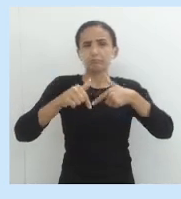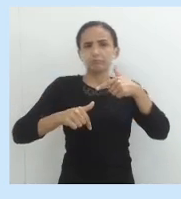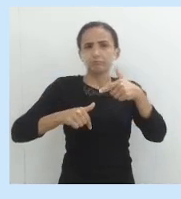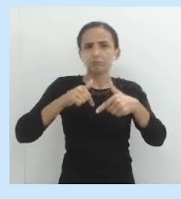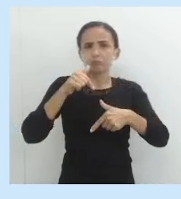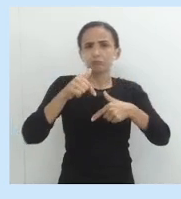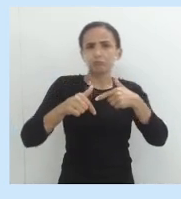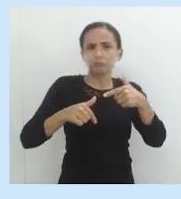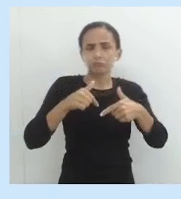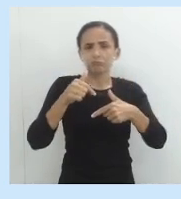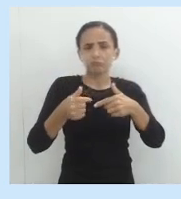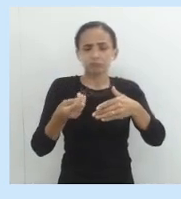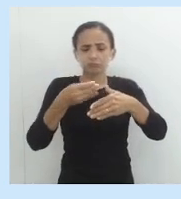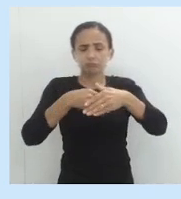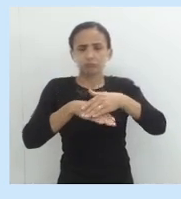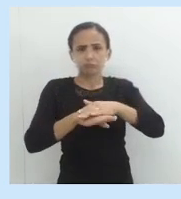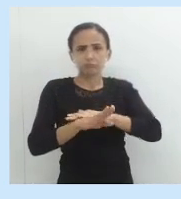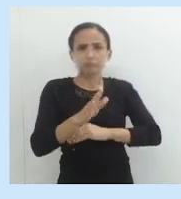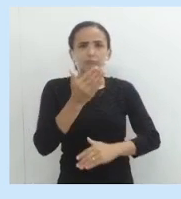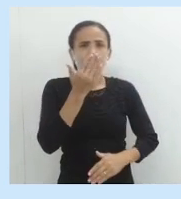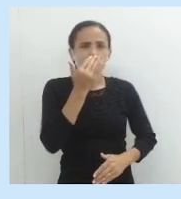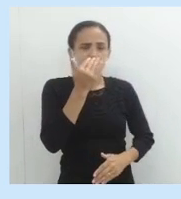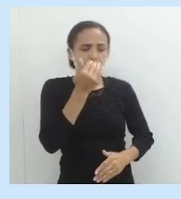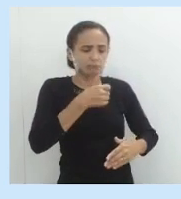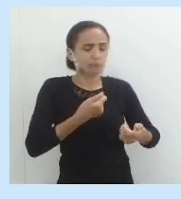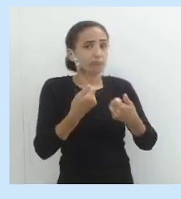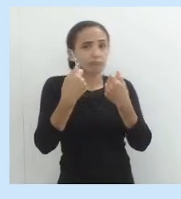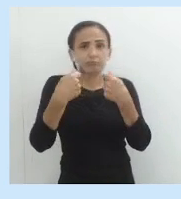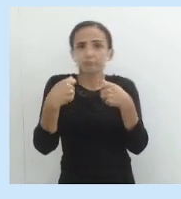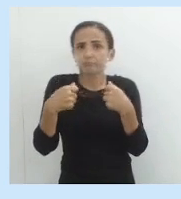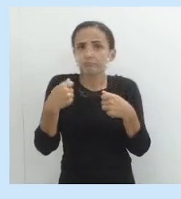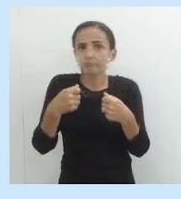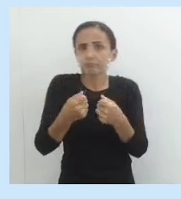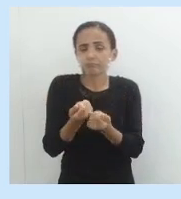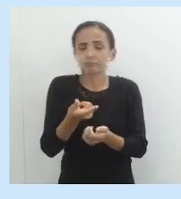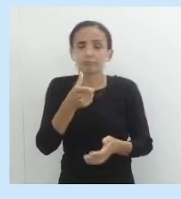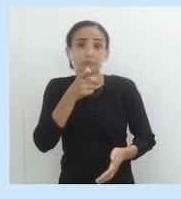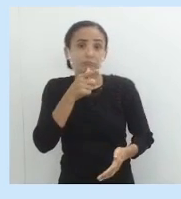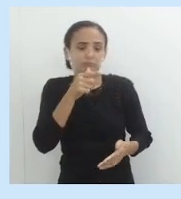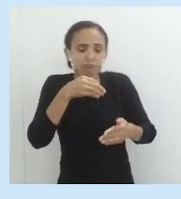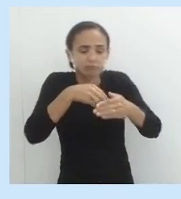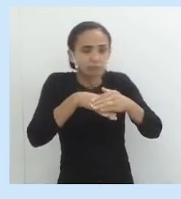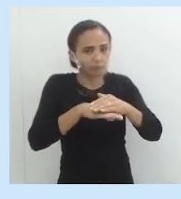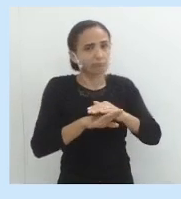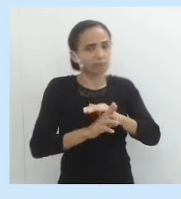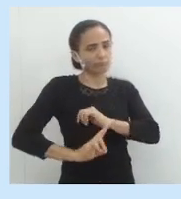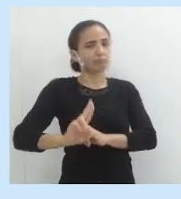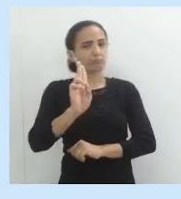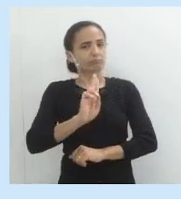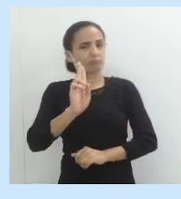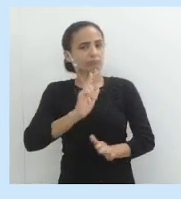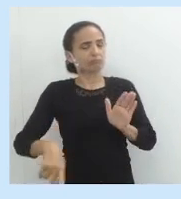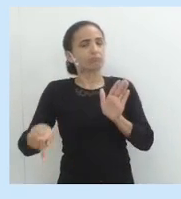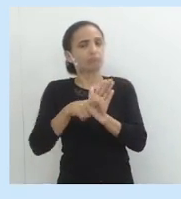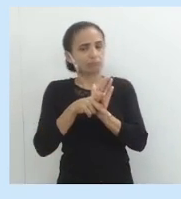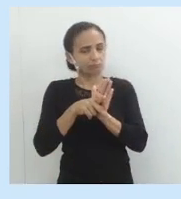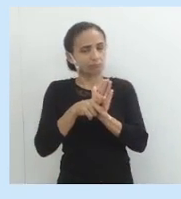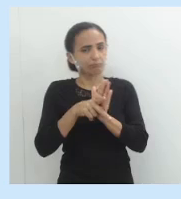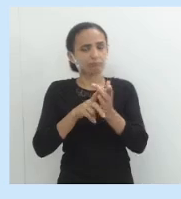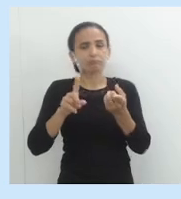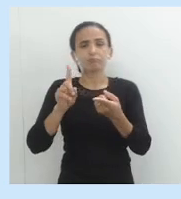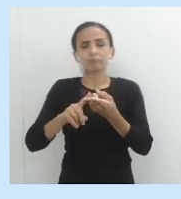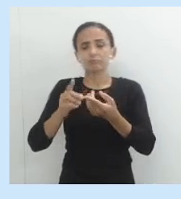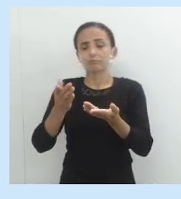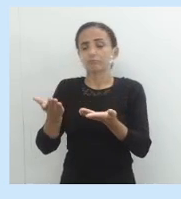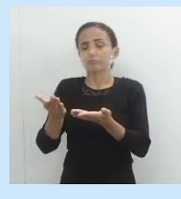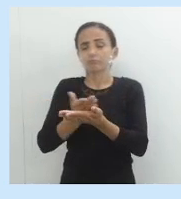para guardar os alimentos, alguns cereais que eles precisavam, né, para guardar água, para o consumo, enfim. Também